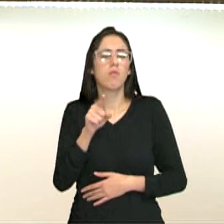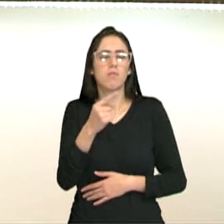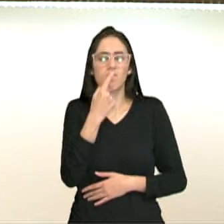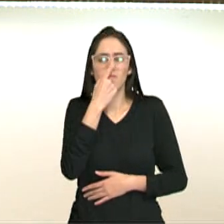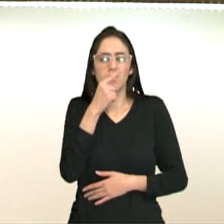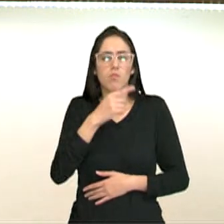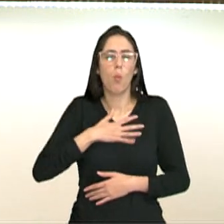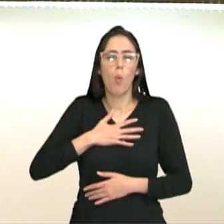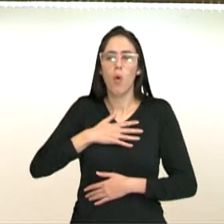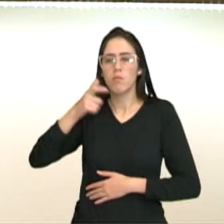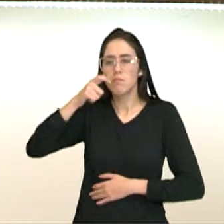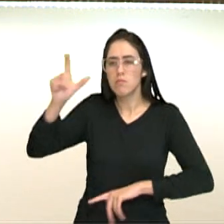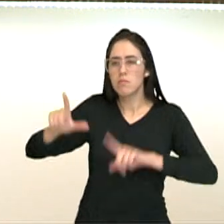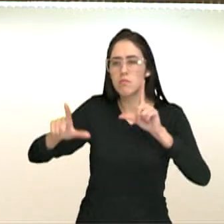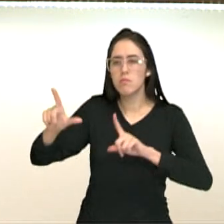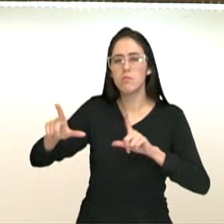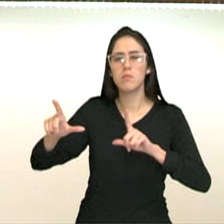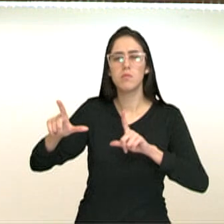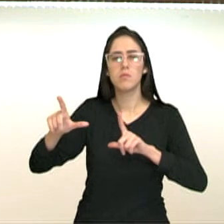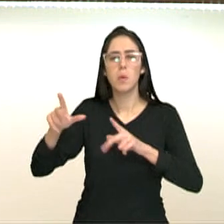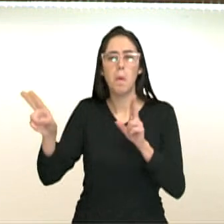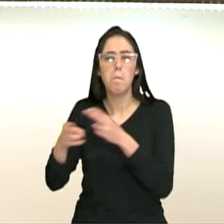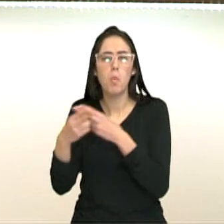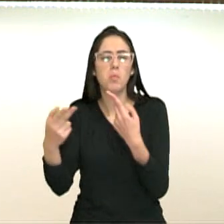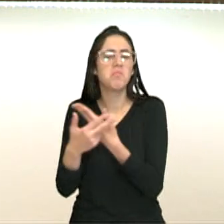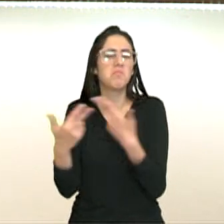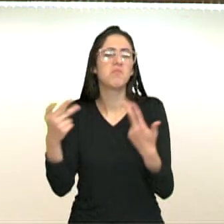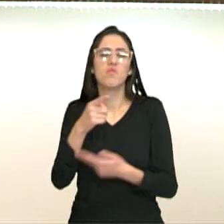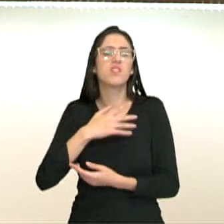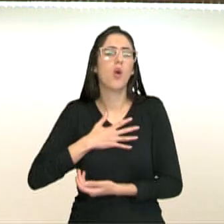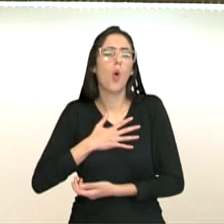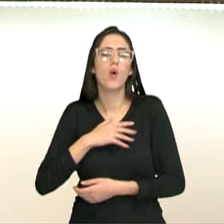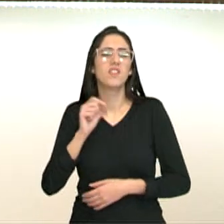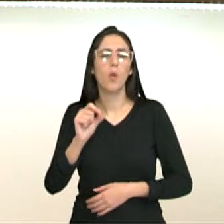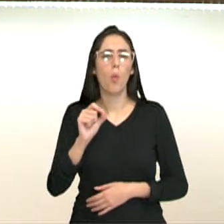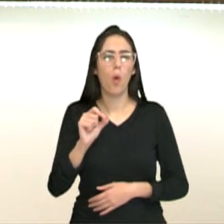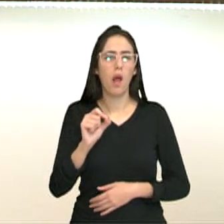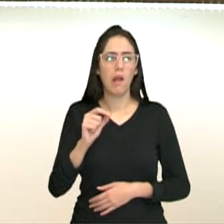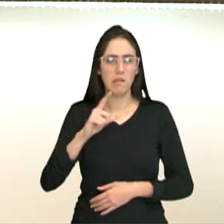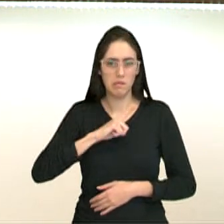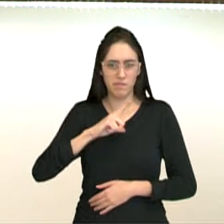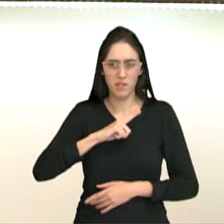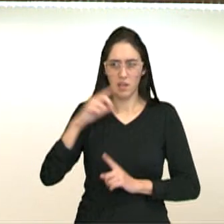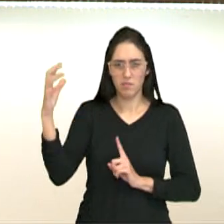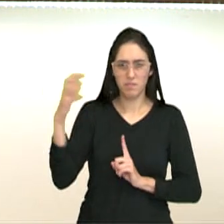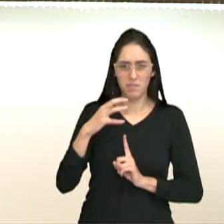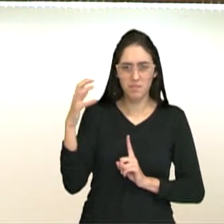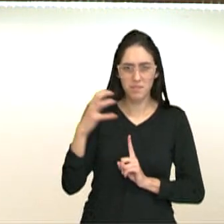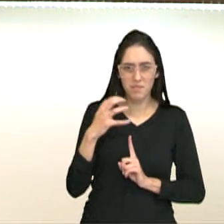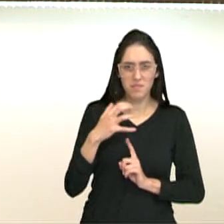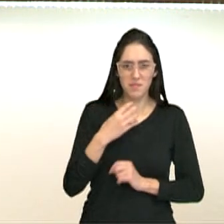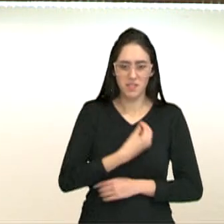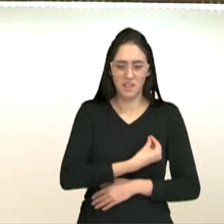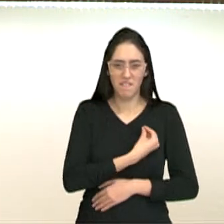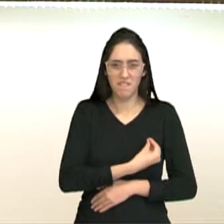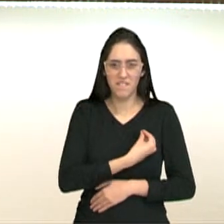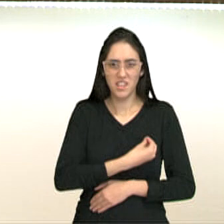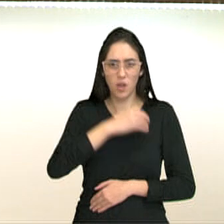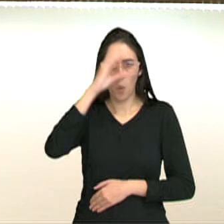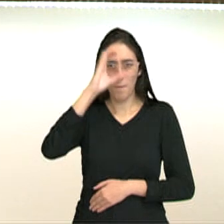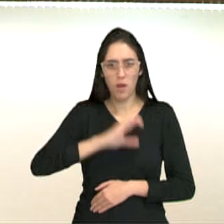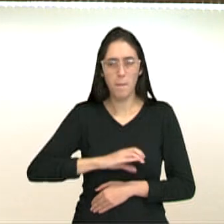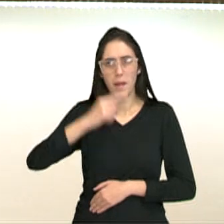vocês assistem, o que vocês ouvem e de que forma isso influencia a maneira pela qual vocês